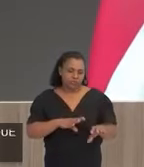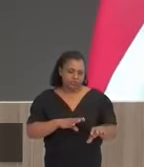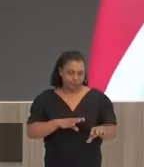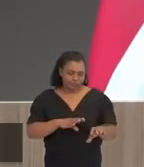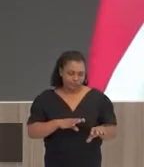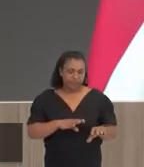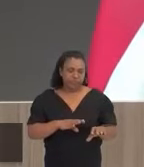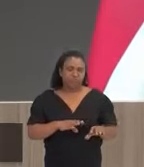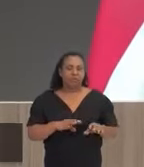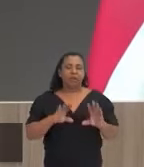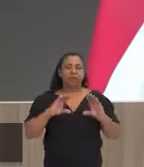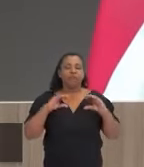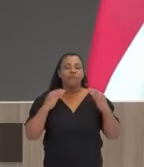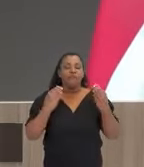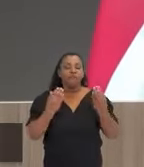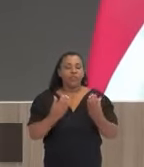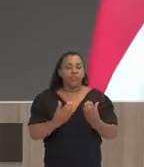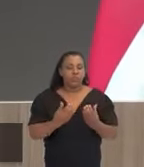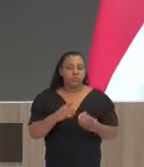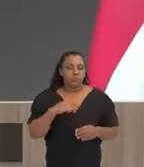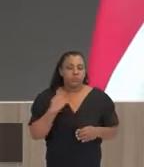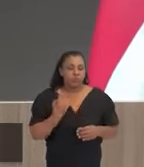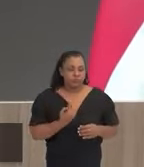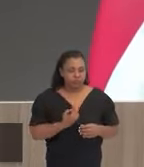fórum, como é a intenção nossa aqui também,